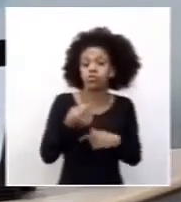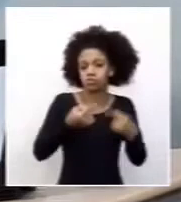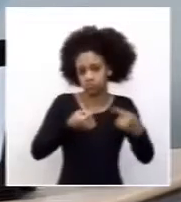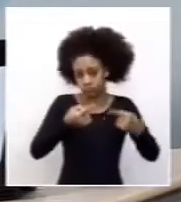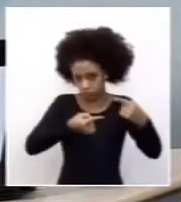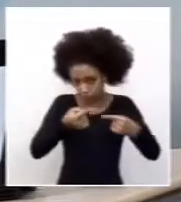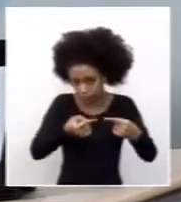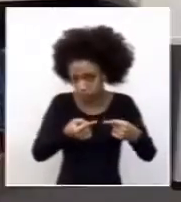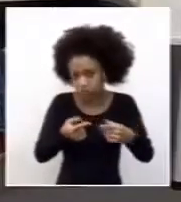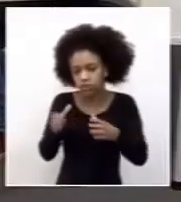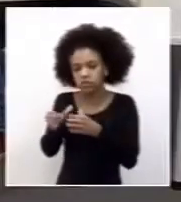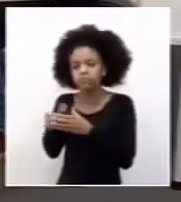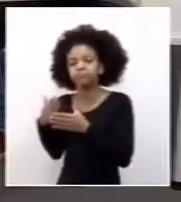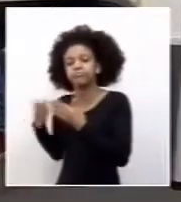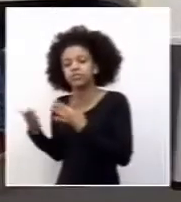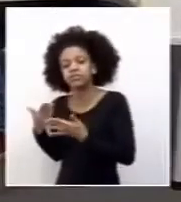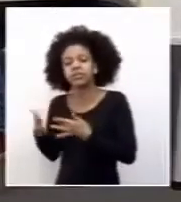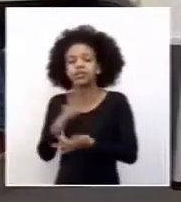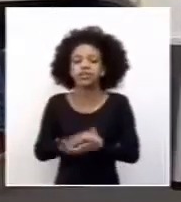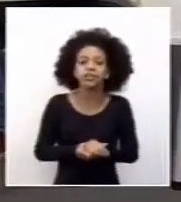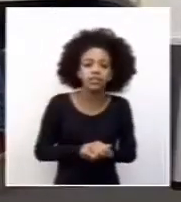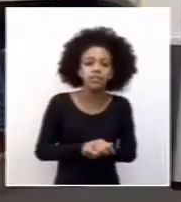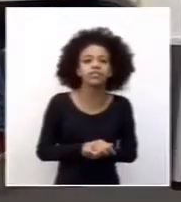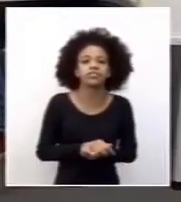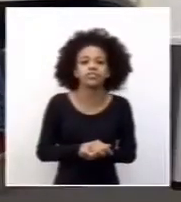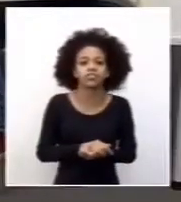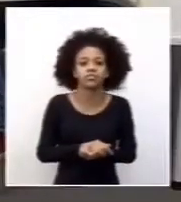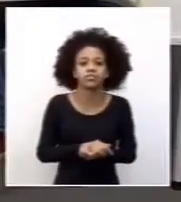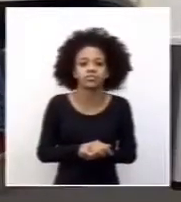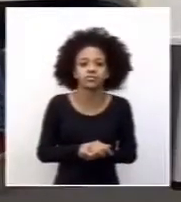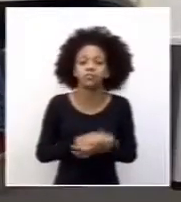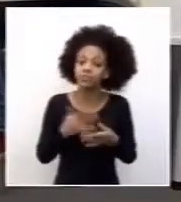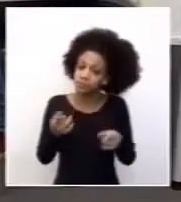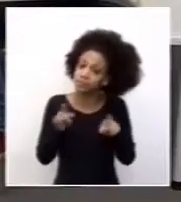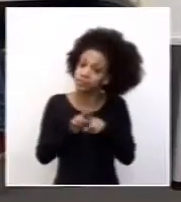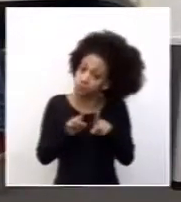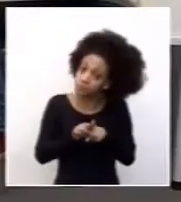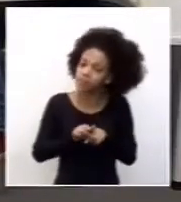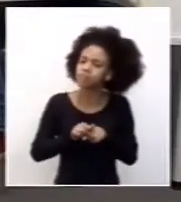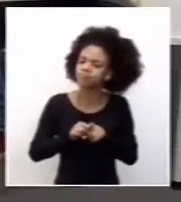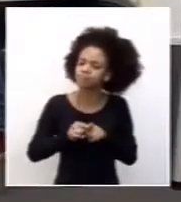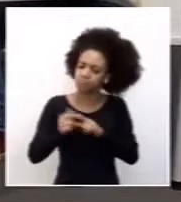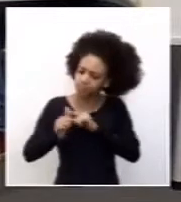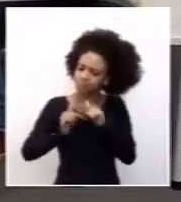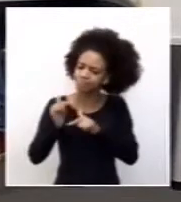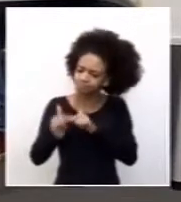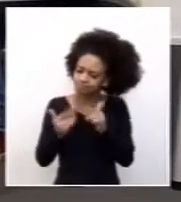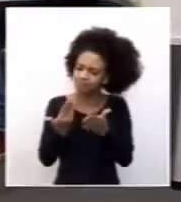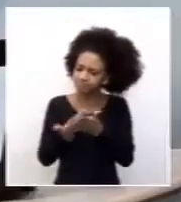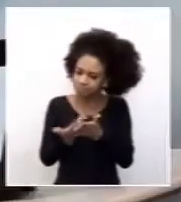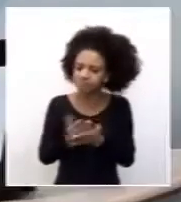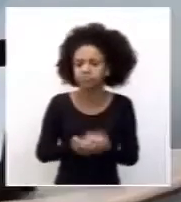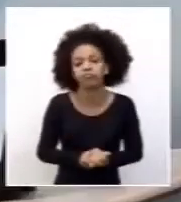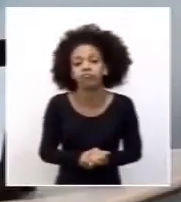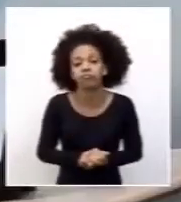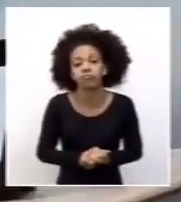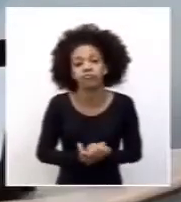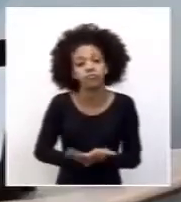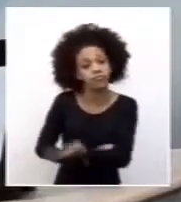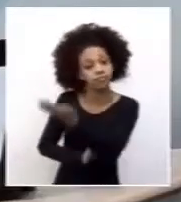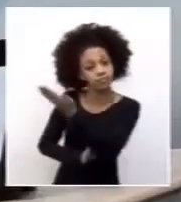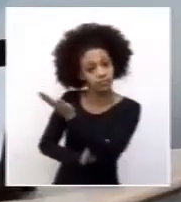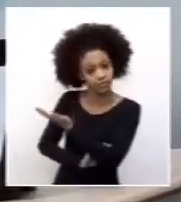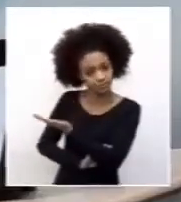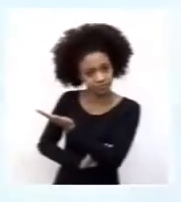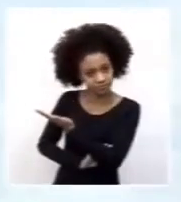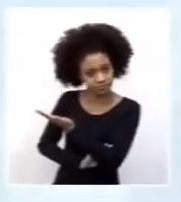destacaram aí no chat, né, e momentos assim oportunos que pode também trabalhar essa questão. Tá? Para a próxima a tela, por favor, nós vamos